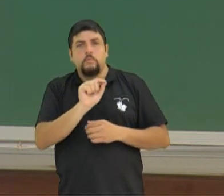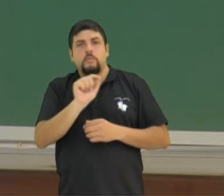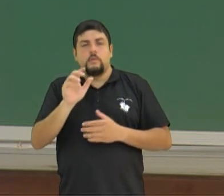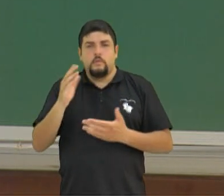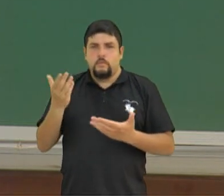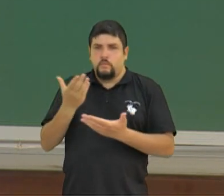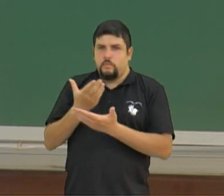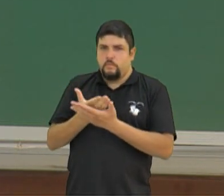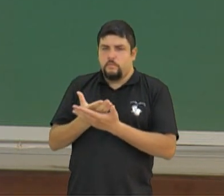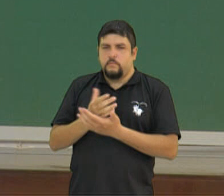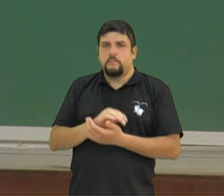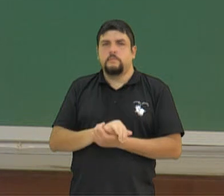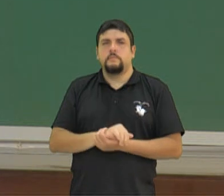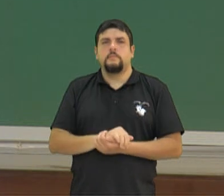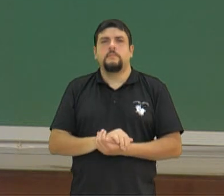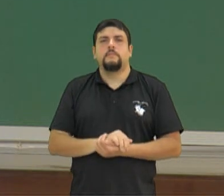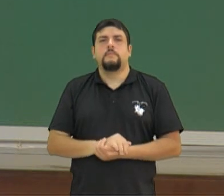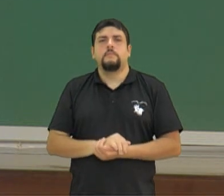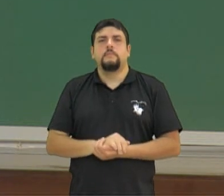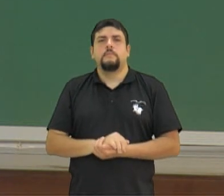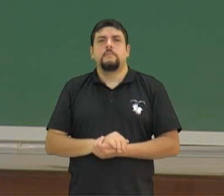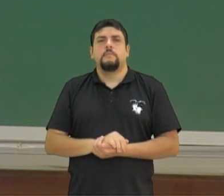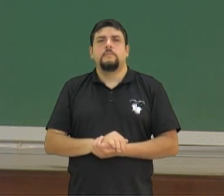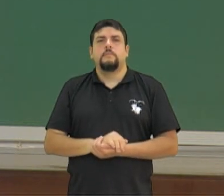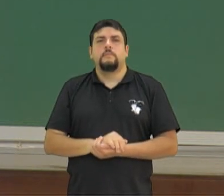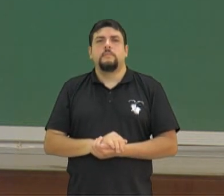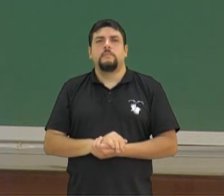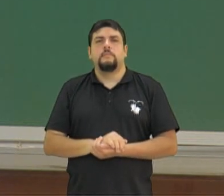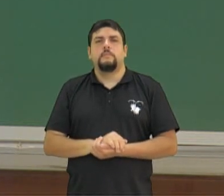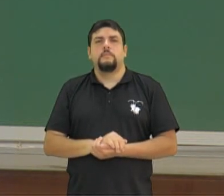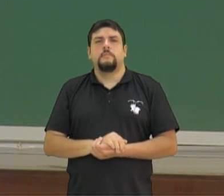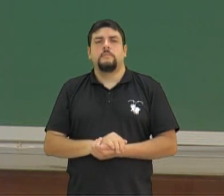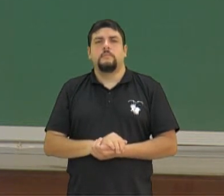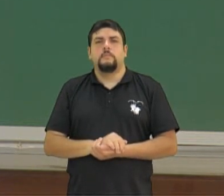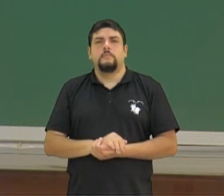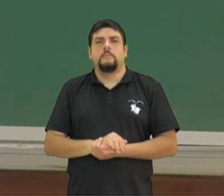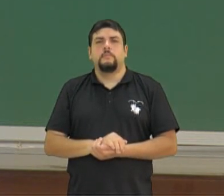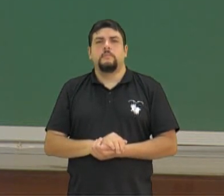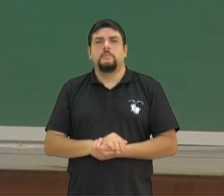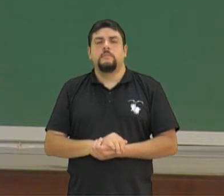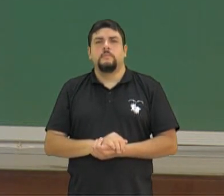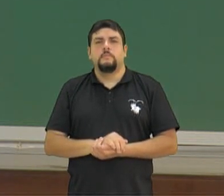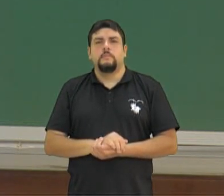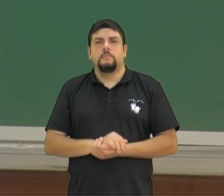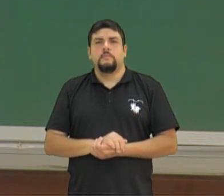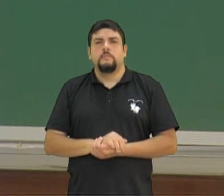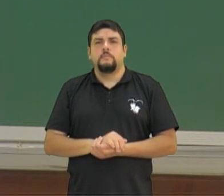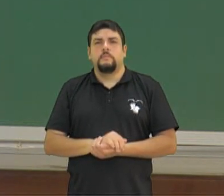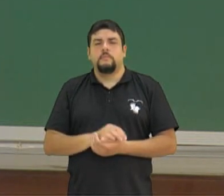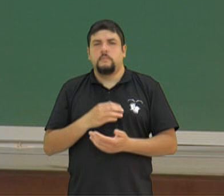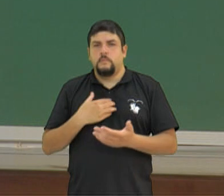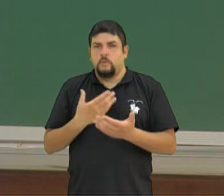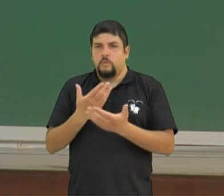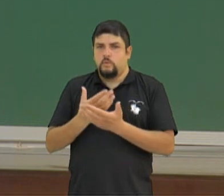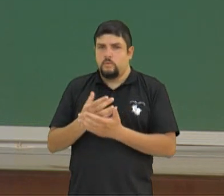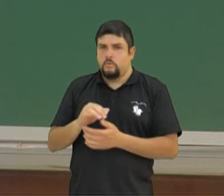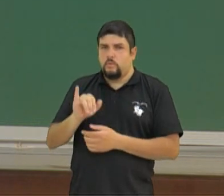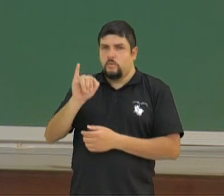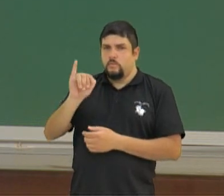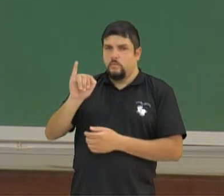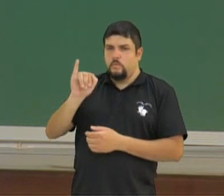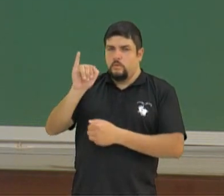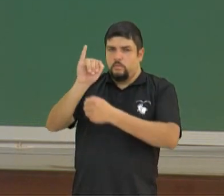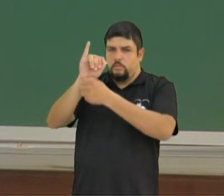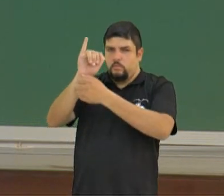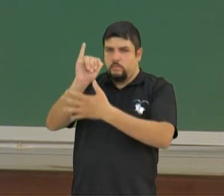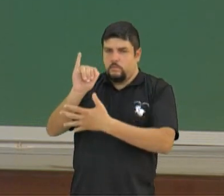hoje? Deporte e bem-estar, tá? O gênero estudado, infográfico, que você viu que é um tipo de